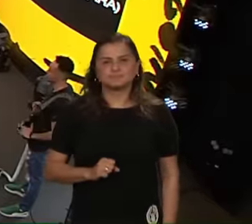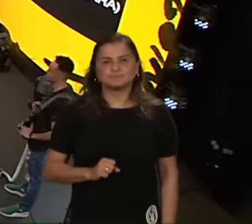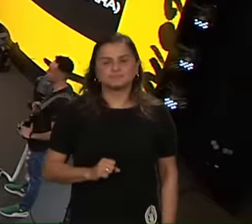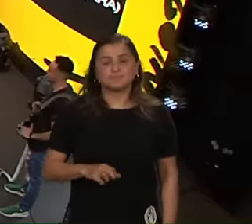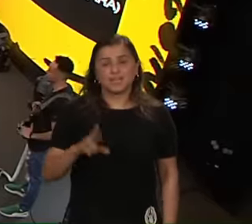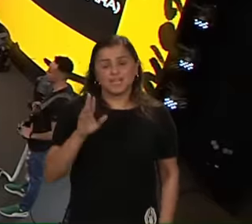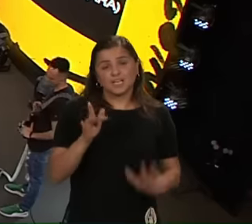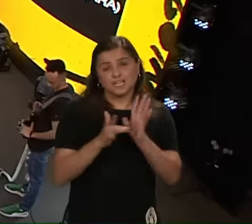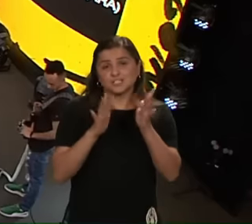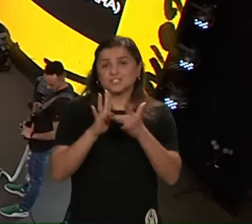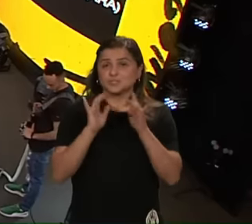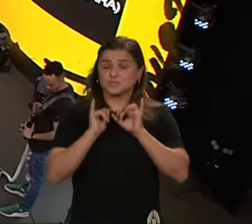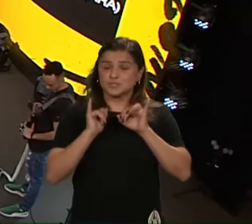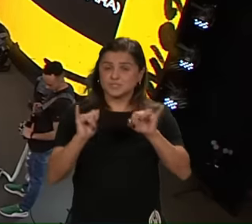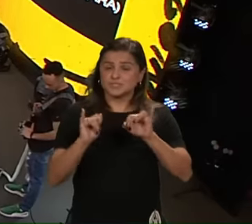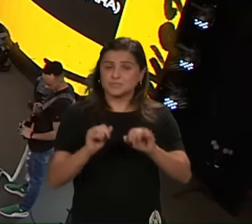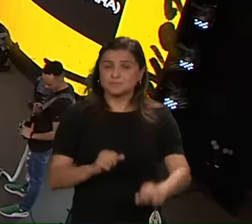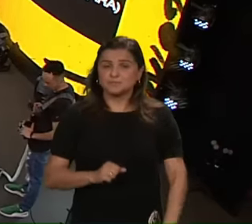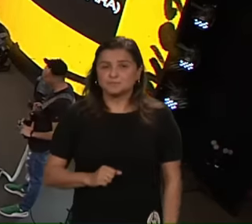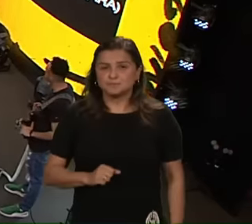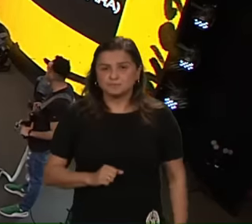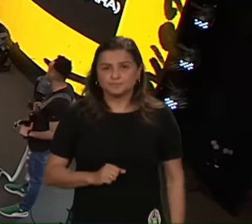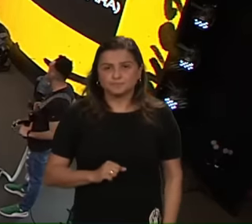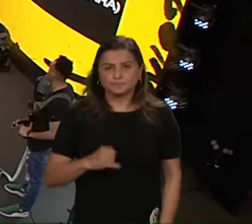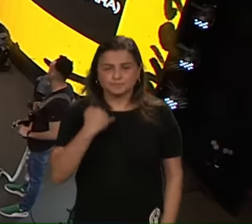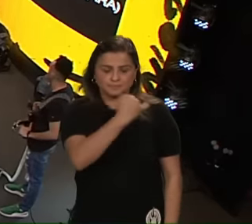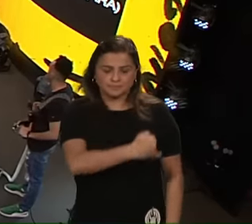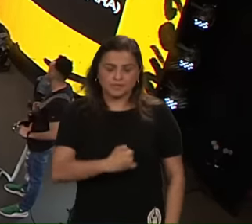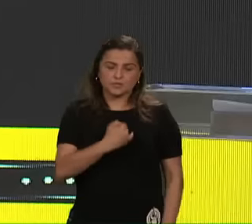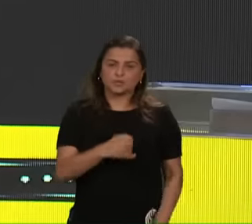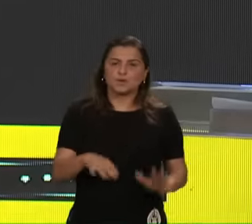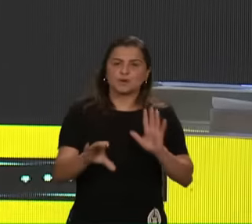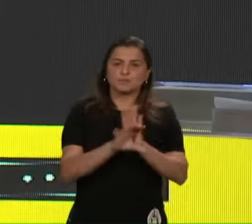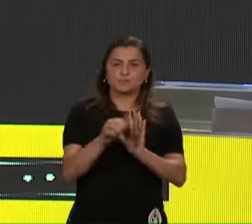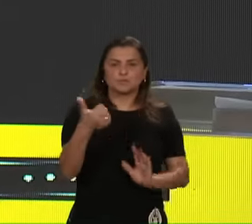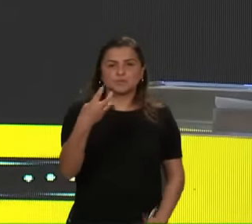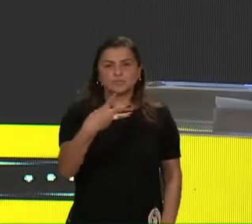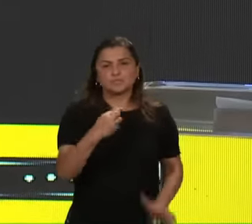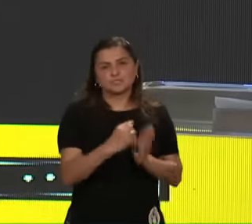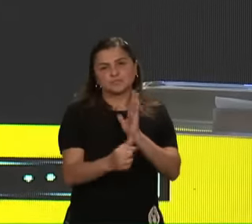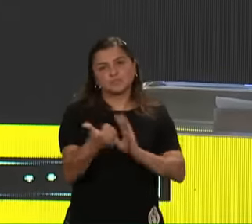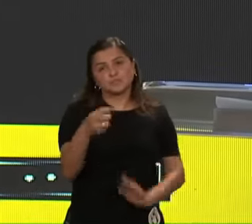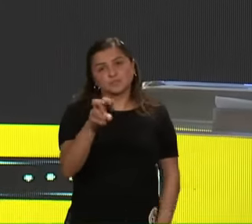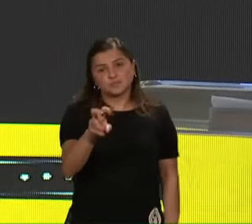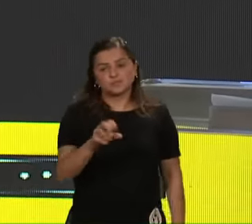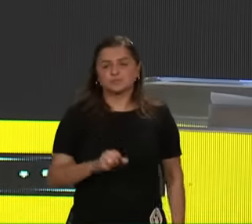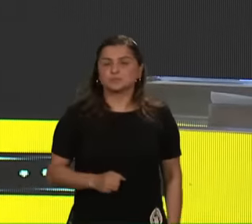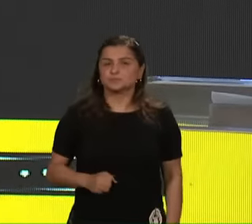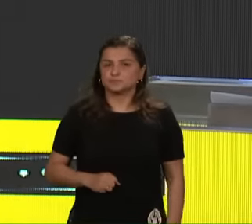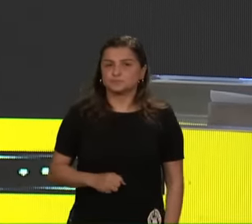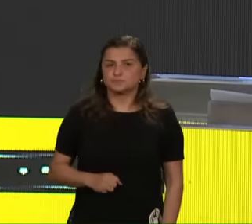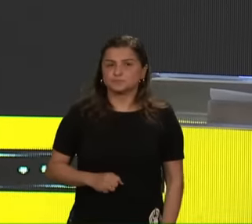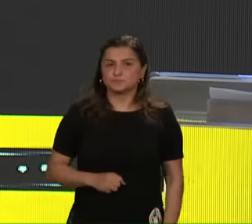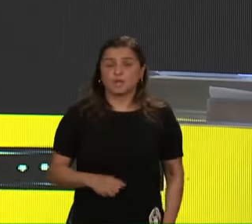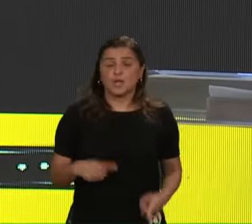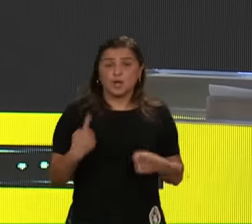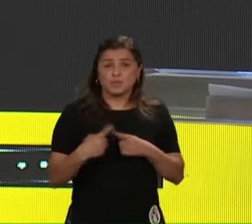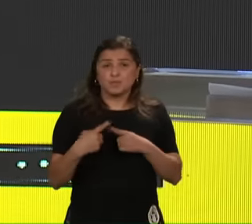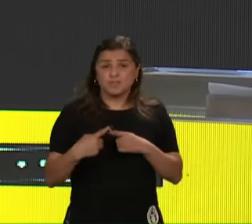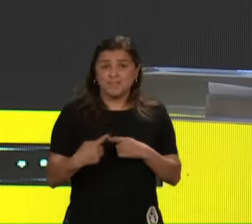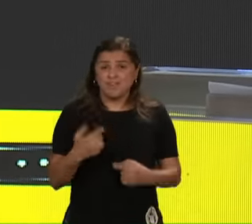E o Senhor diz assim, João 13, 15: porque eu vos dei o